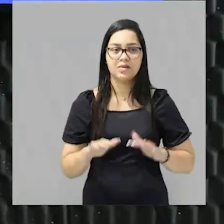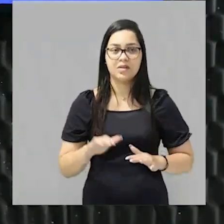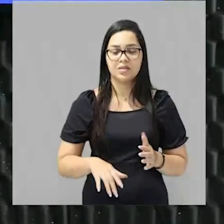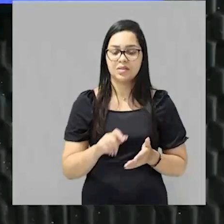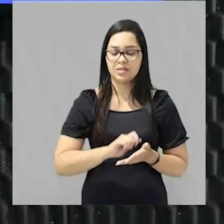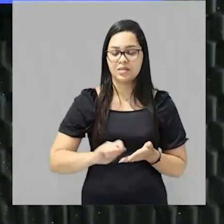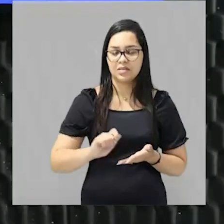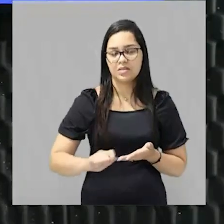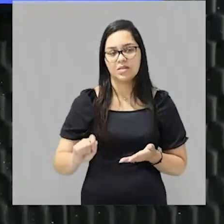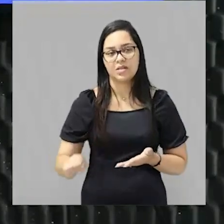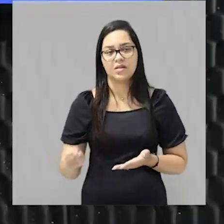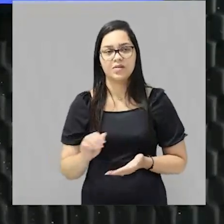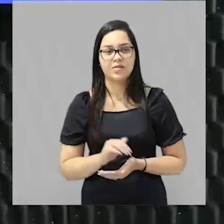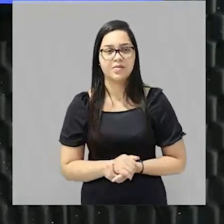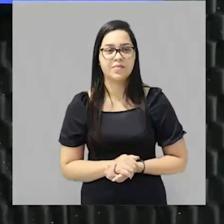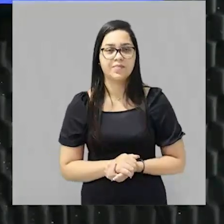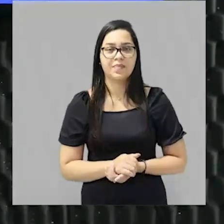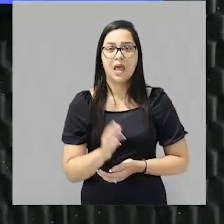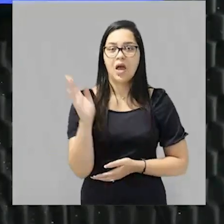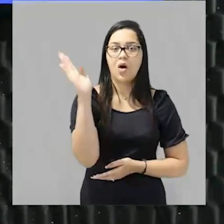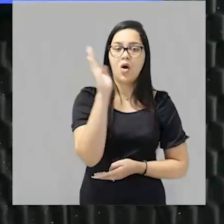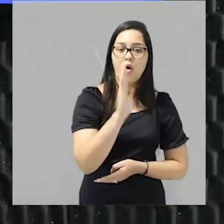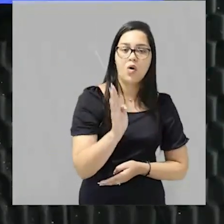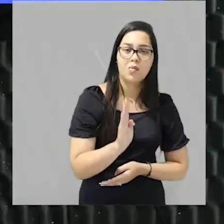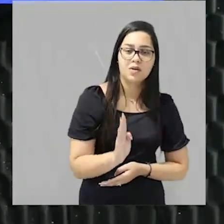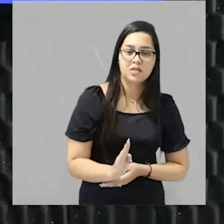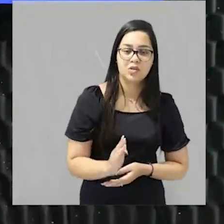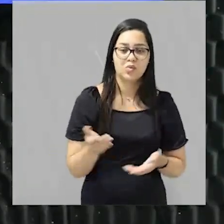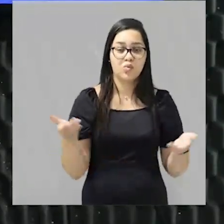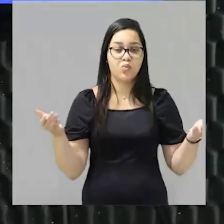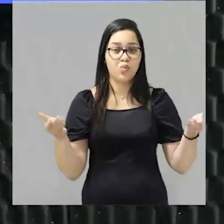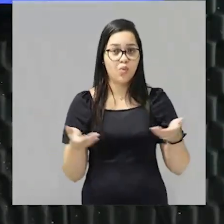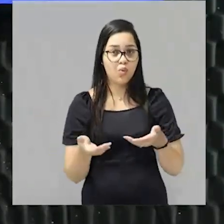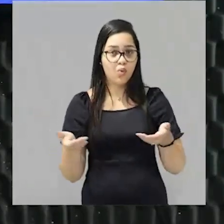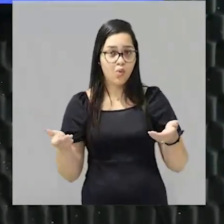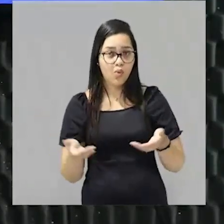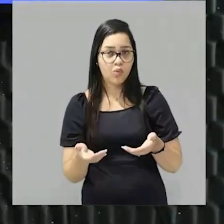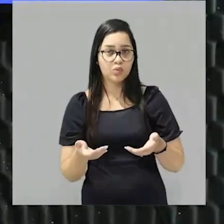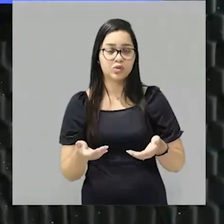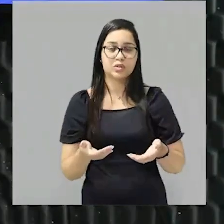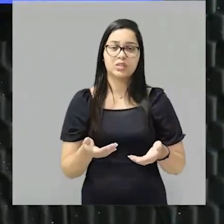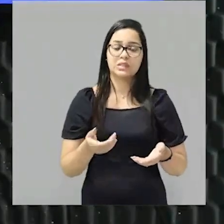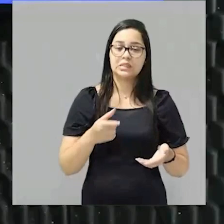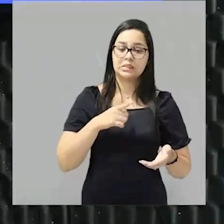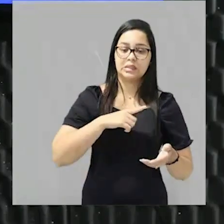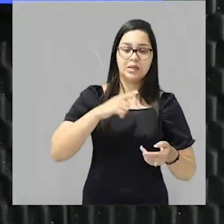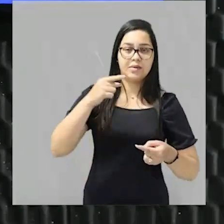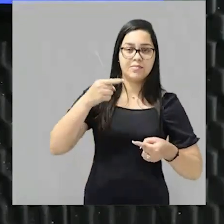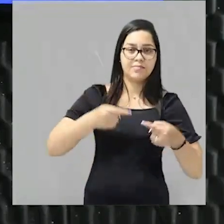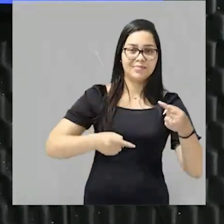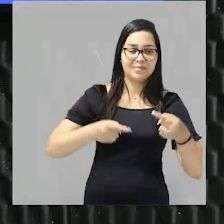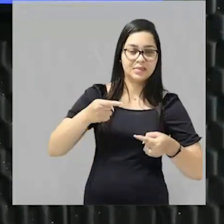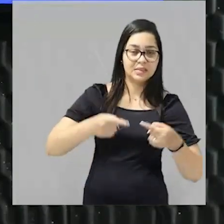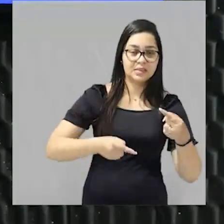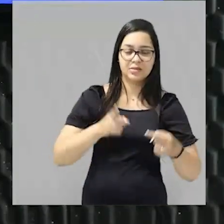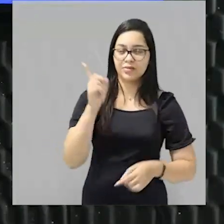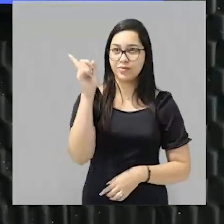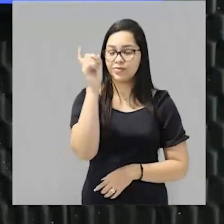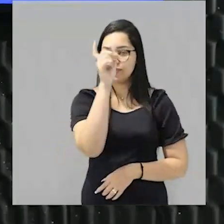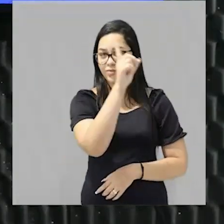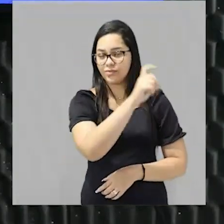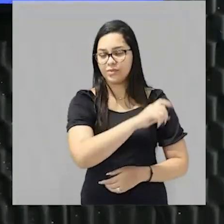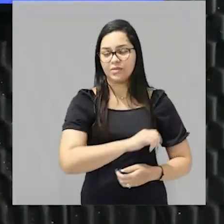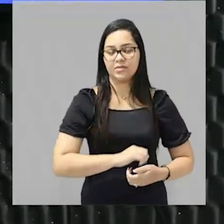o candidato: o Brasil atualmente vive um cenário político muito